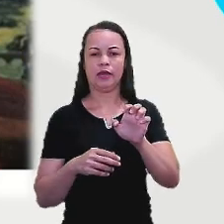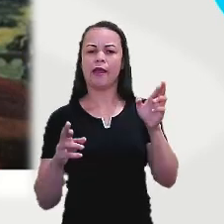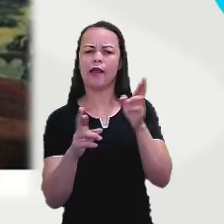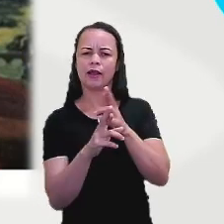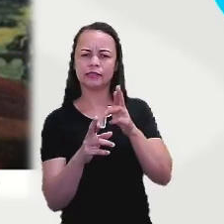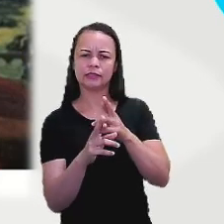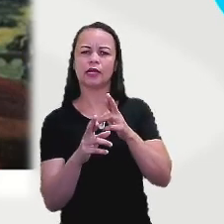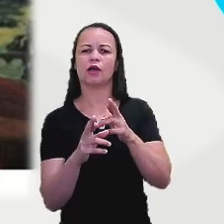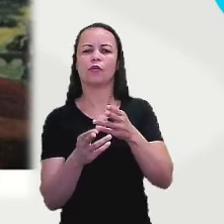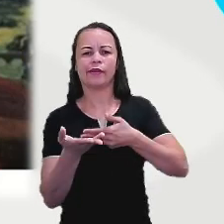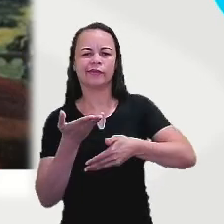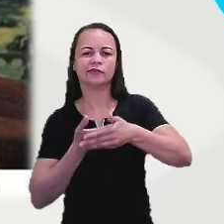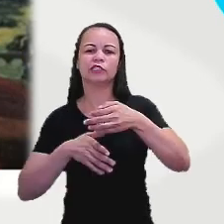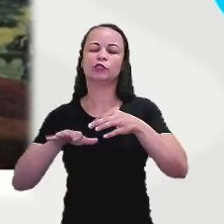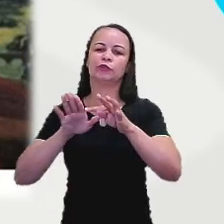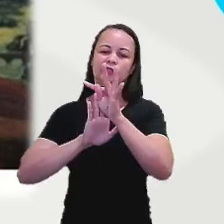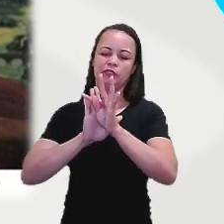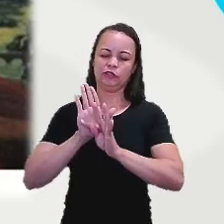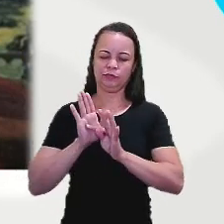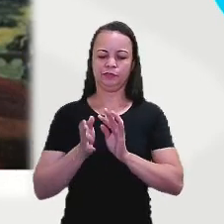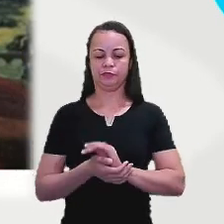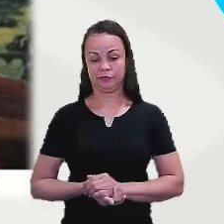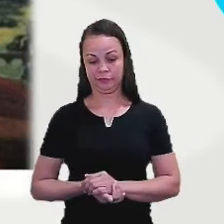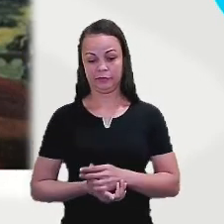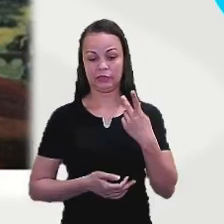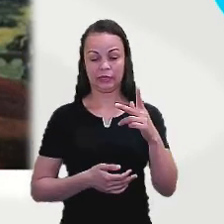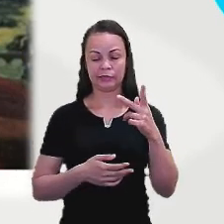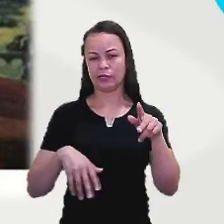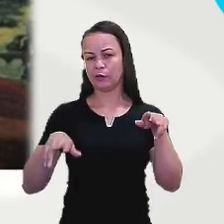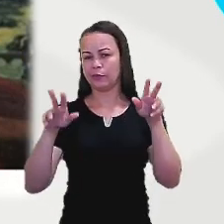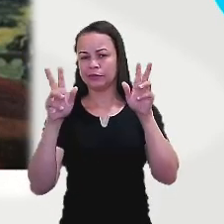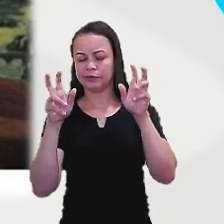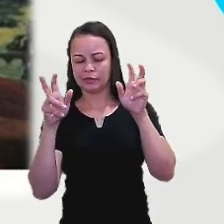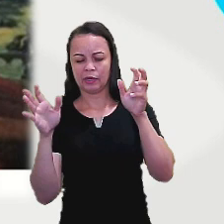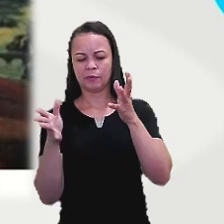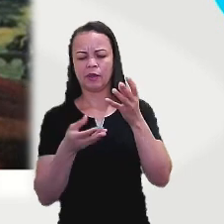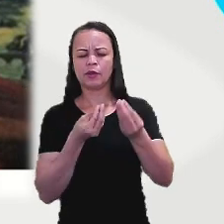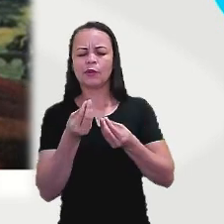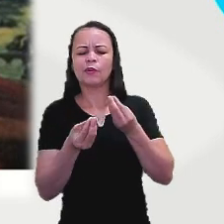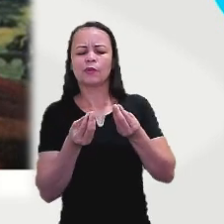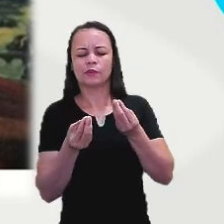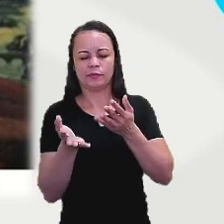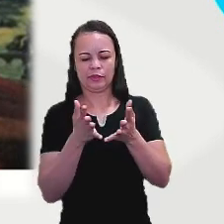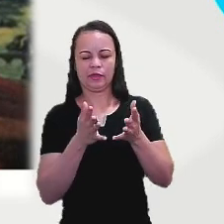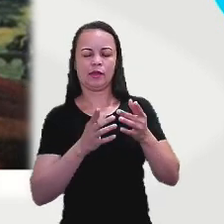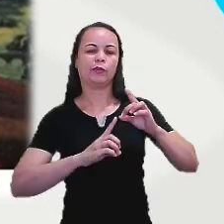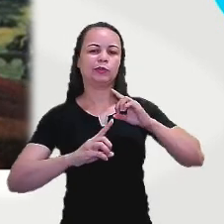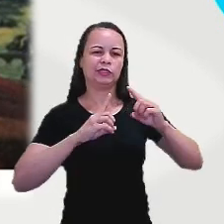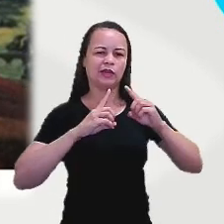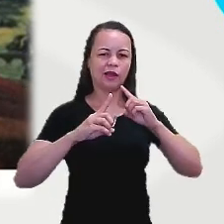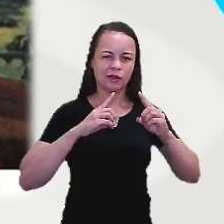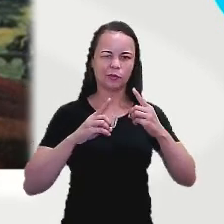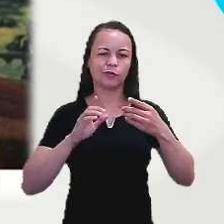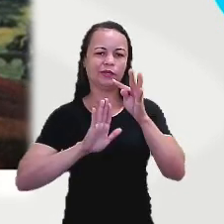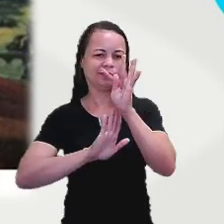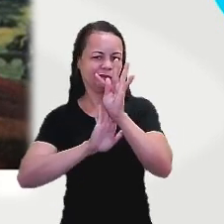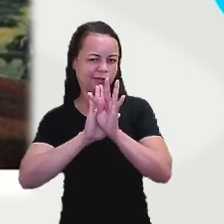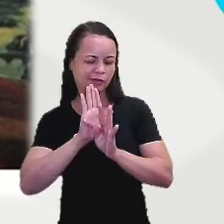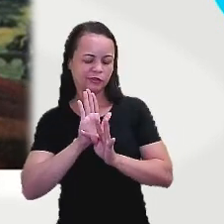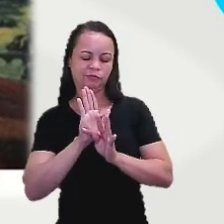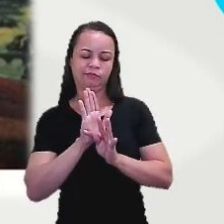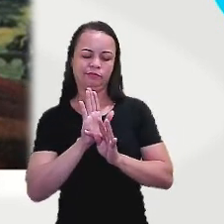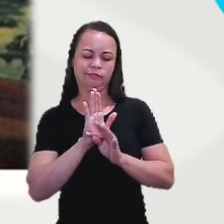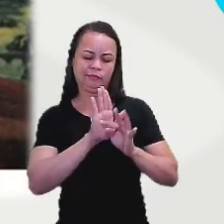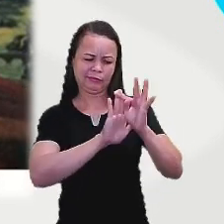Então, o que é intertextualidade? É um diálogo entre textos. Um texto não